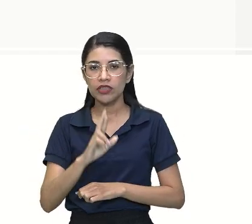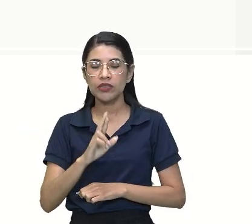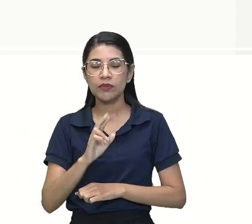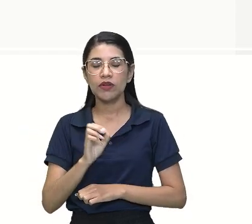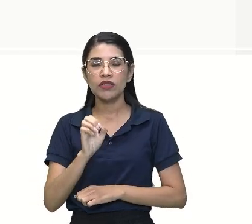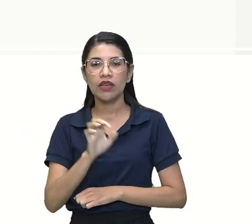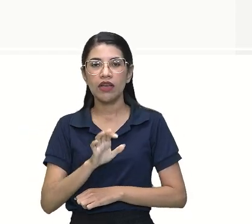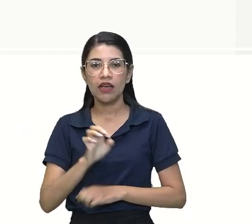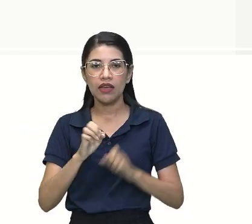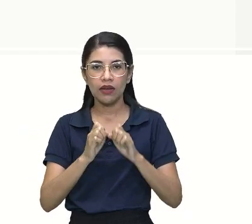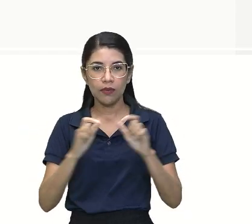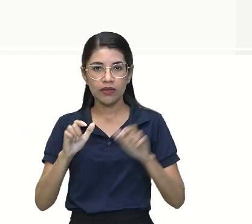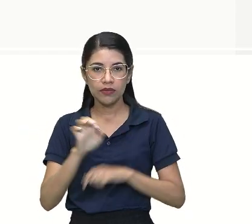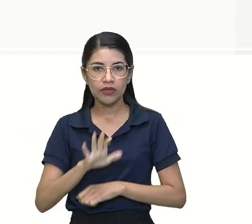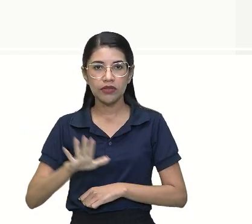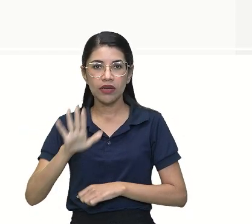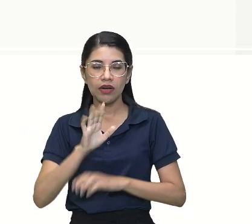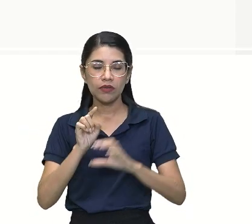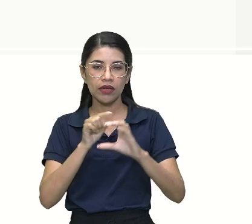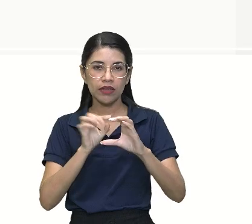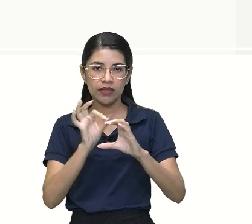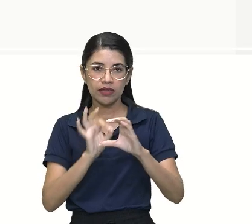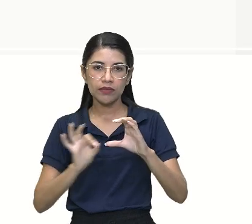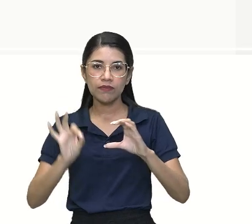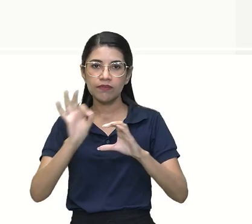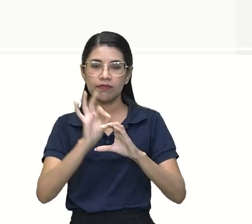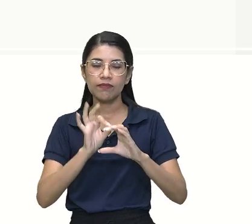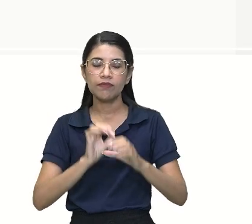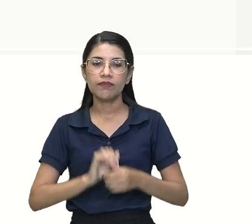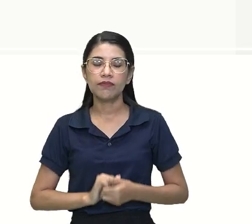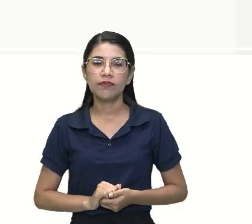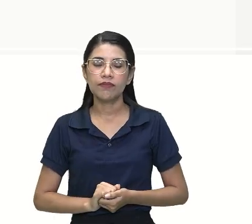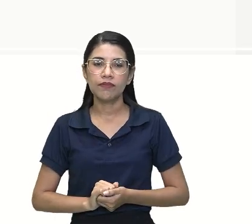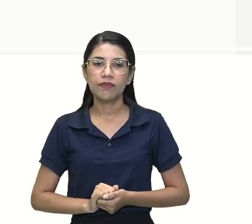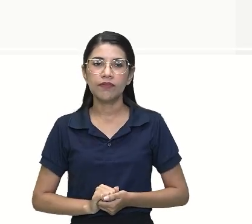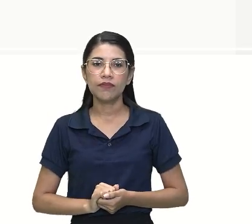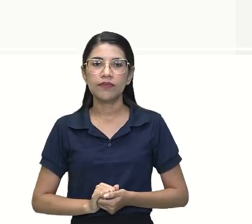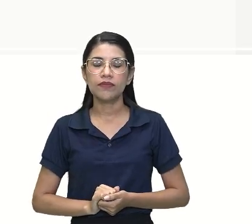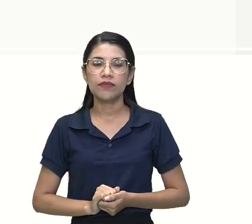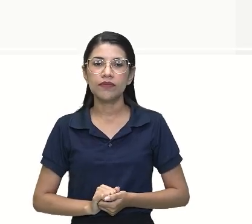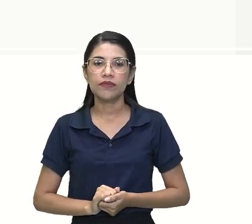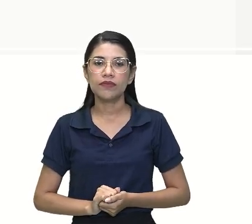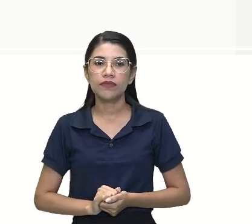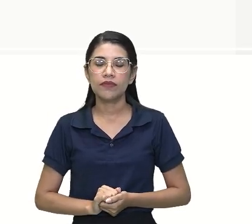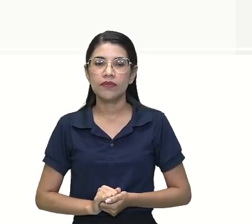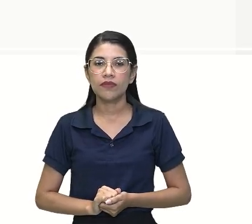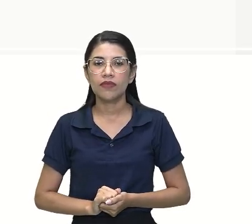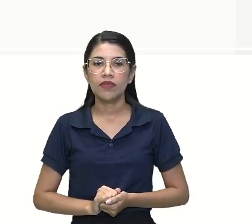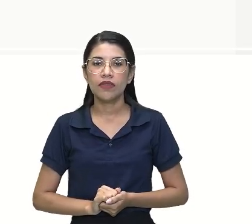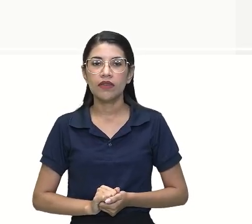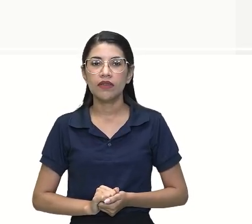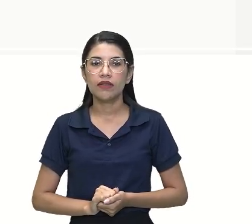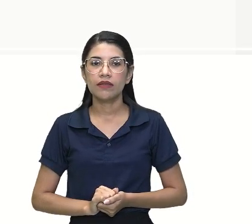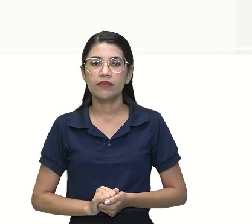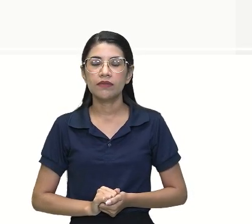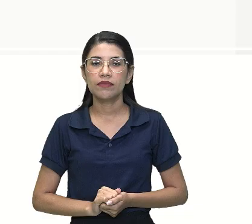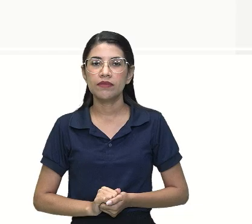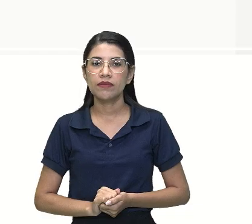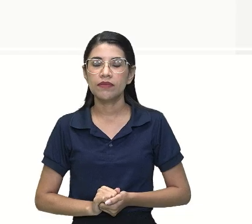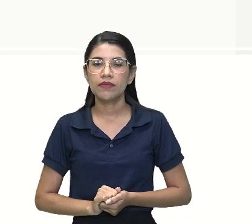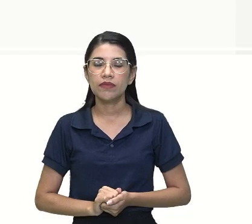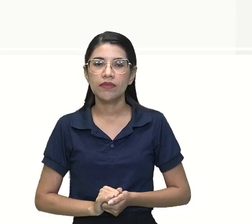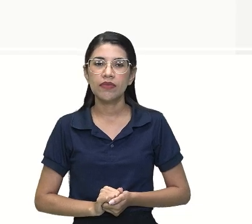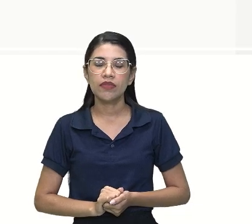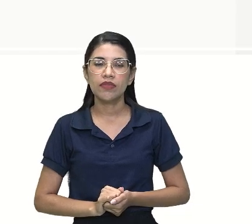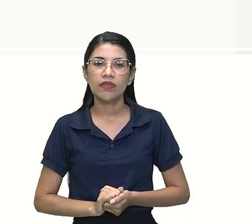geral da circunferência. Olha só como é que fica. Aqui, então, primeiro aqui, ó, o quadrado de